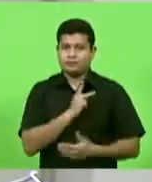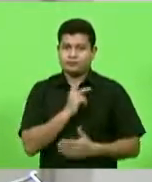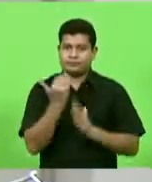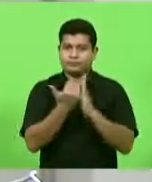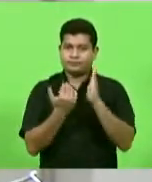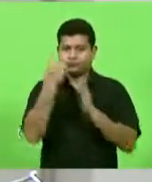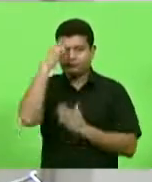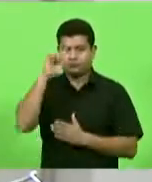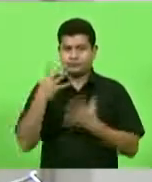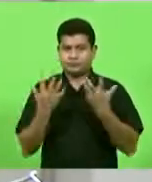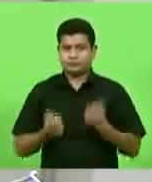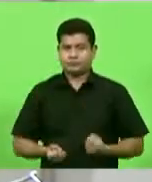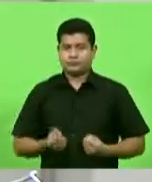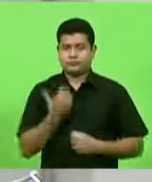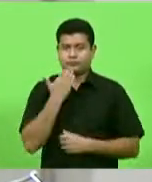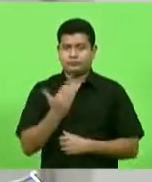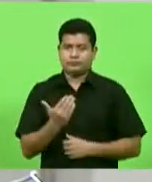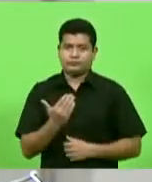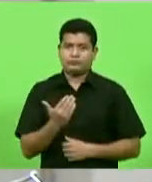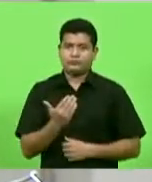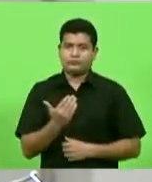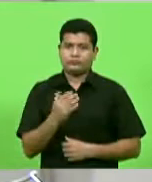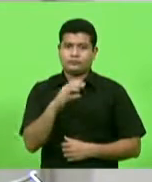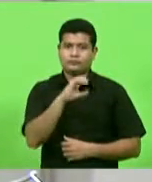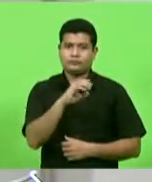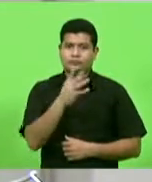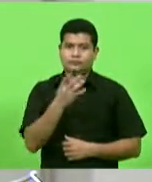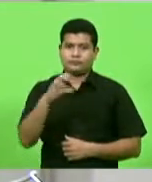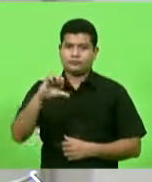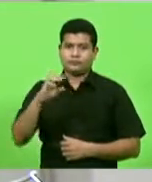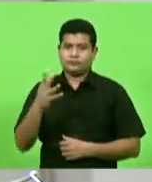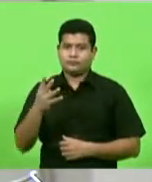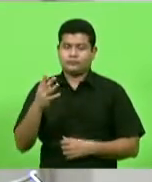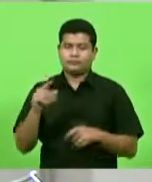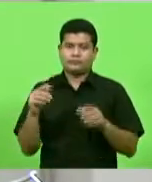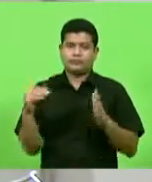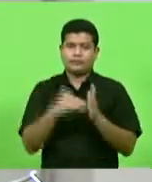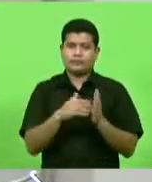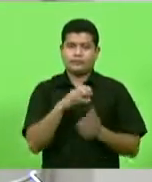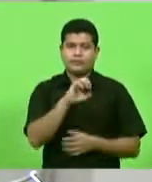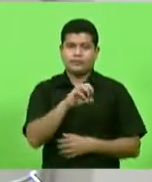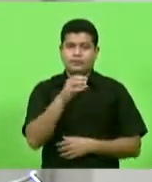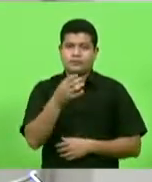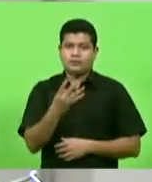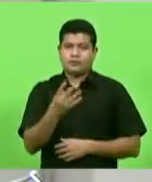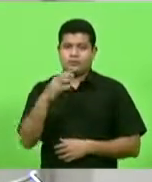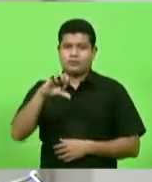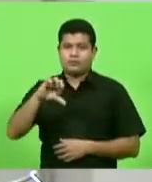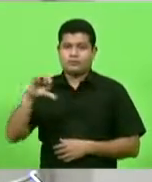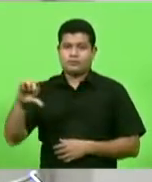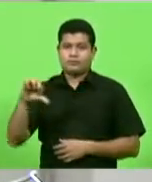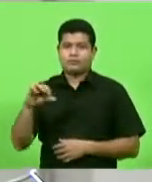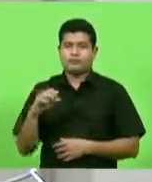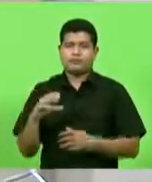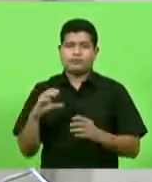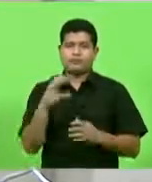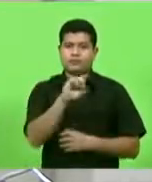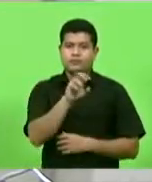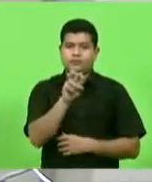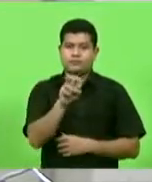dia, senhor presidente deferiu os requerimentos 0494-0499-0501